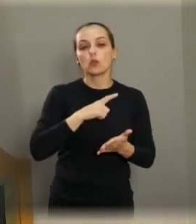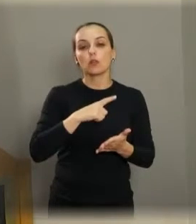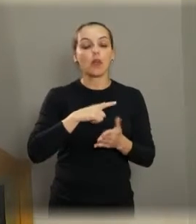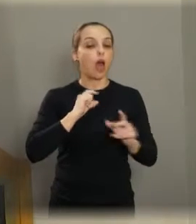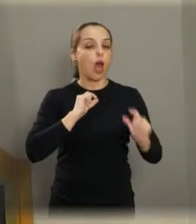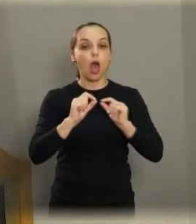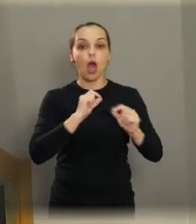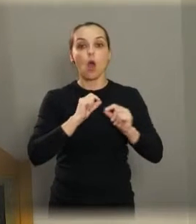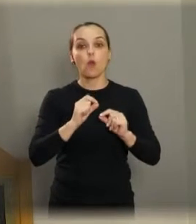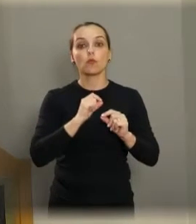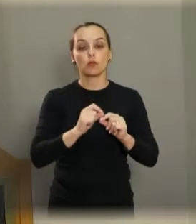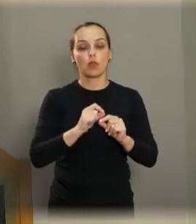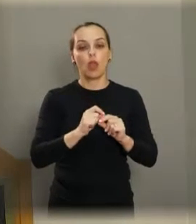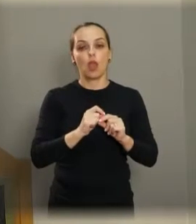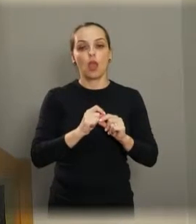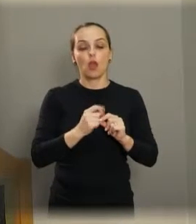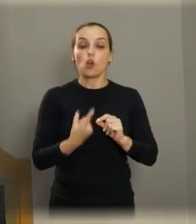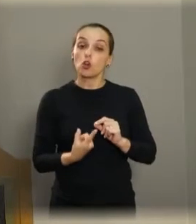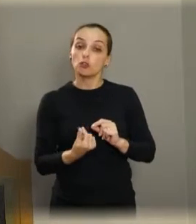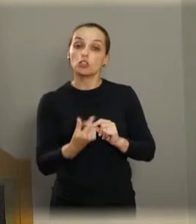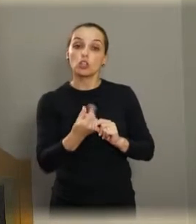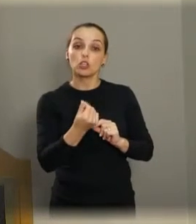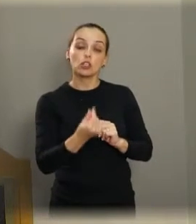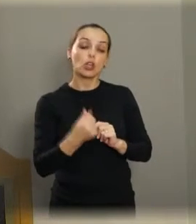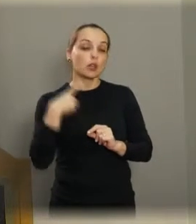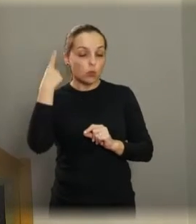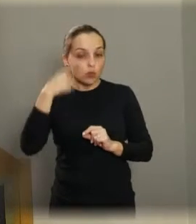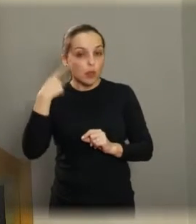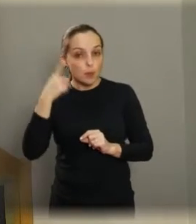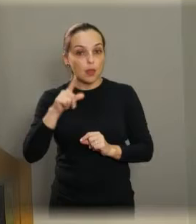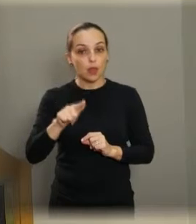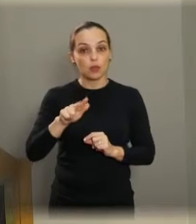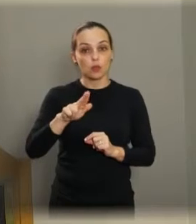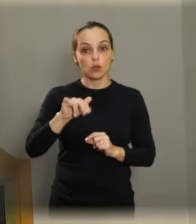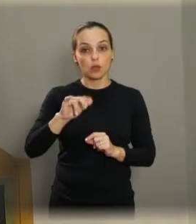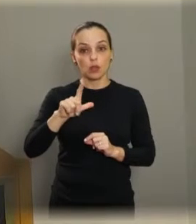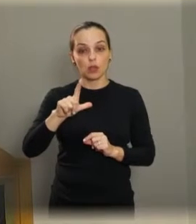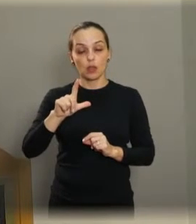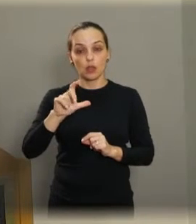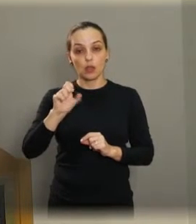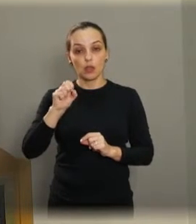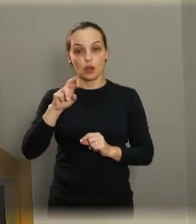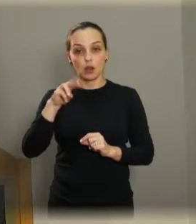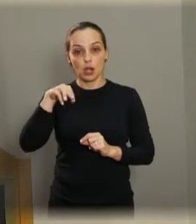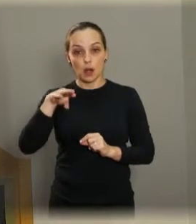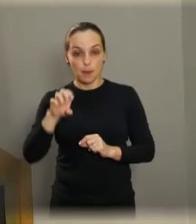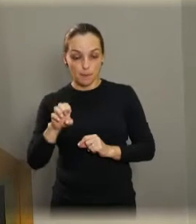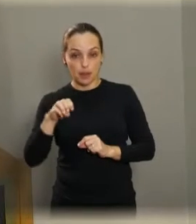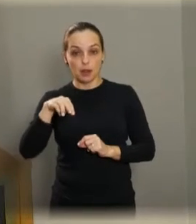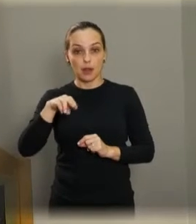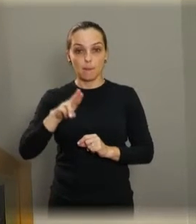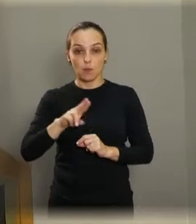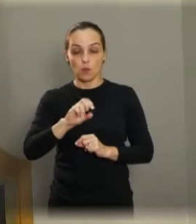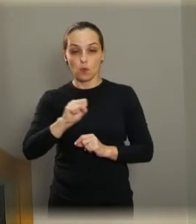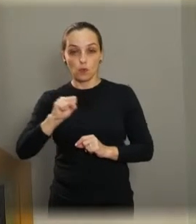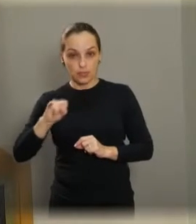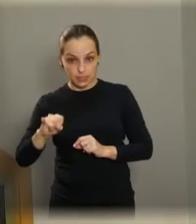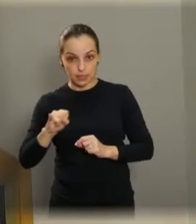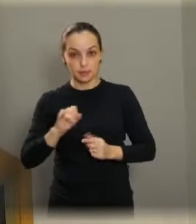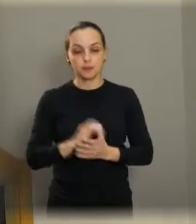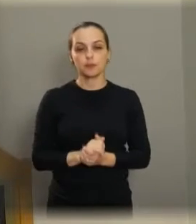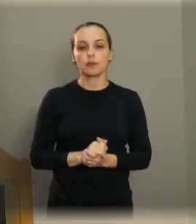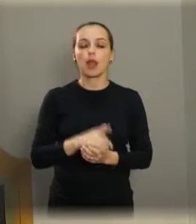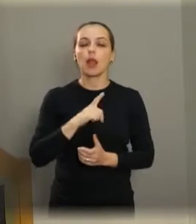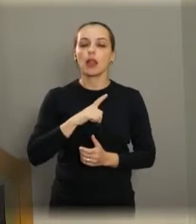proveniente de emenda do deputado Guilherme Mussi a secretária ressaltou que neste momento a secretaria conta